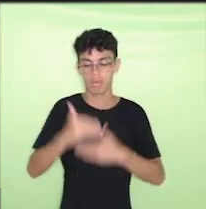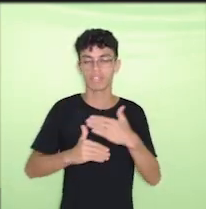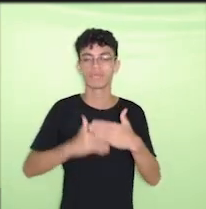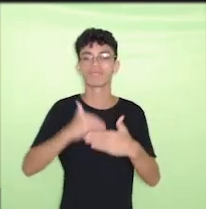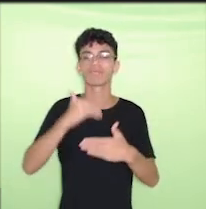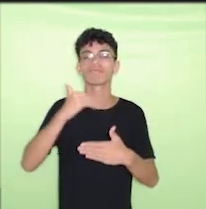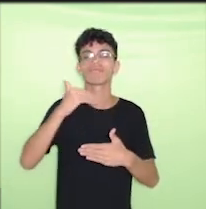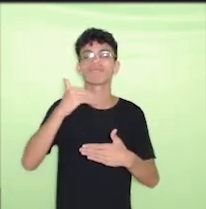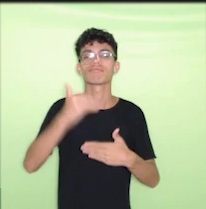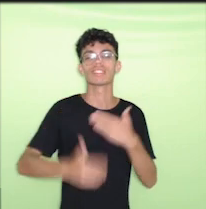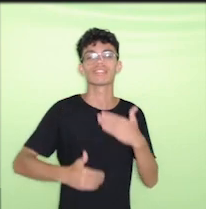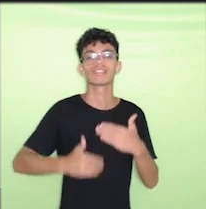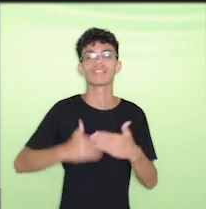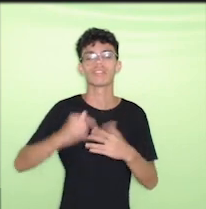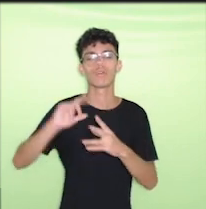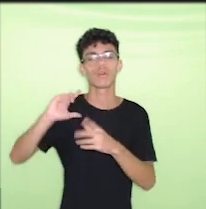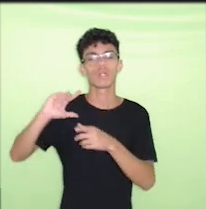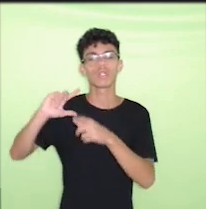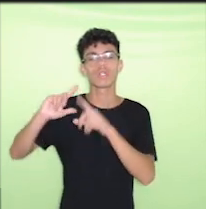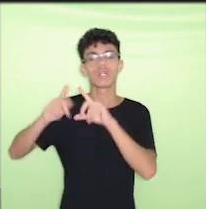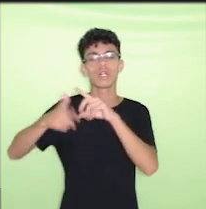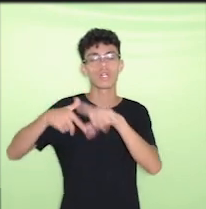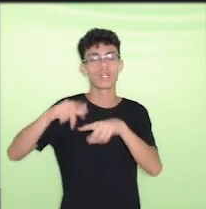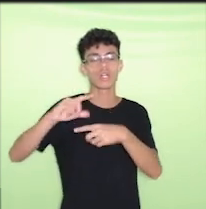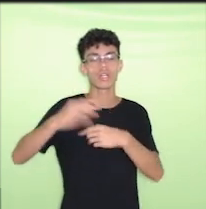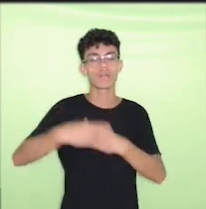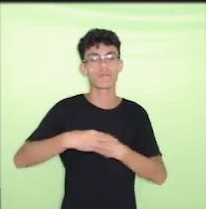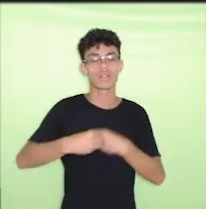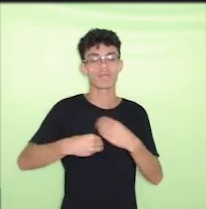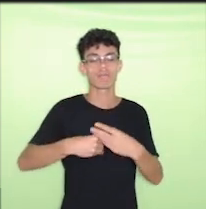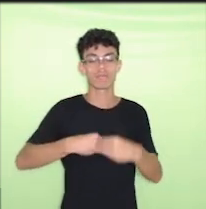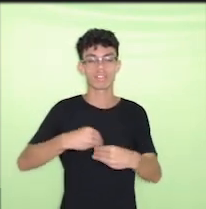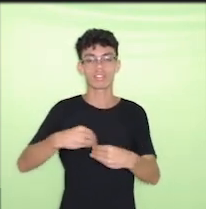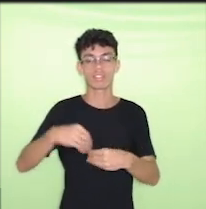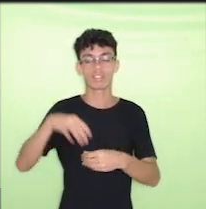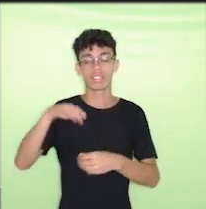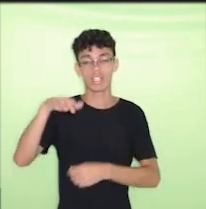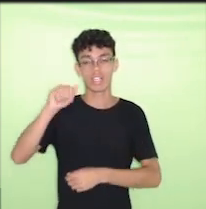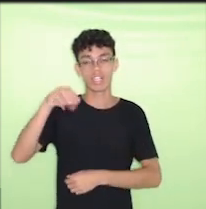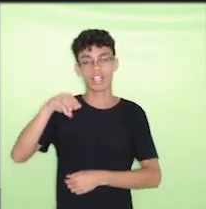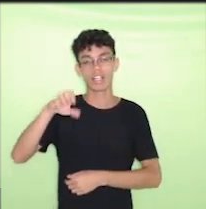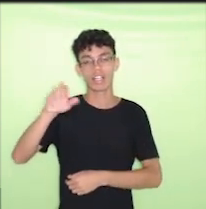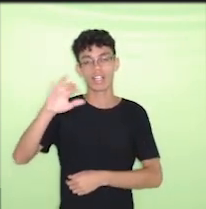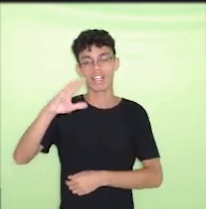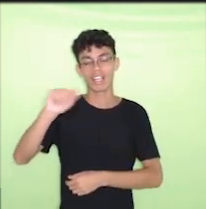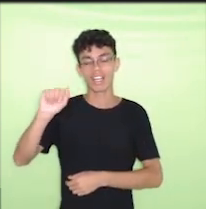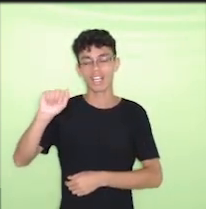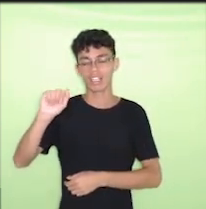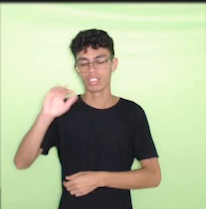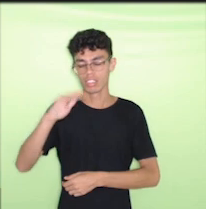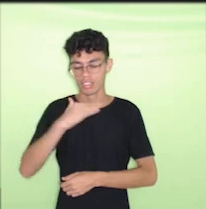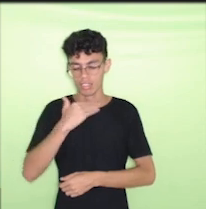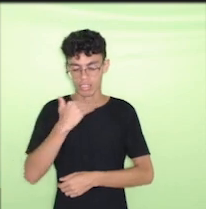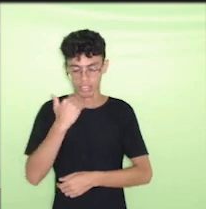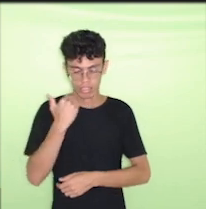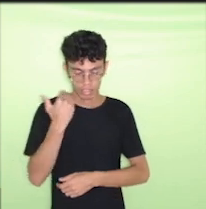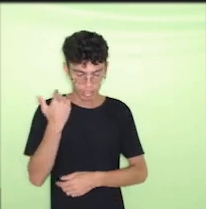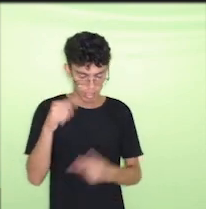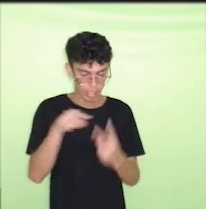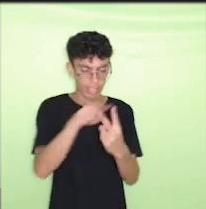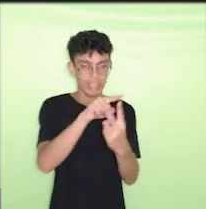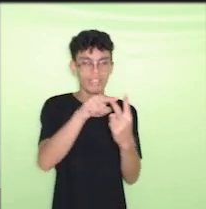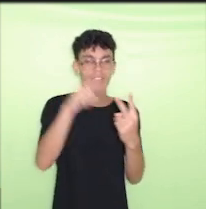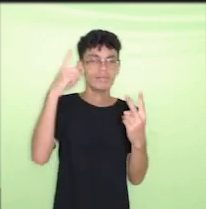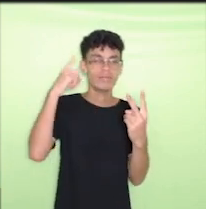dirigir seguidas gerações. América imobiliza-se, está morrendo. O ruído de eta e de